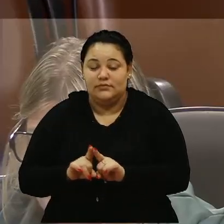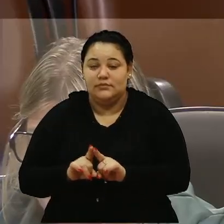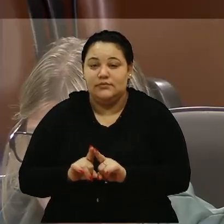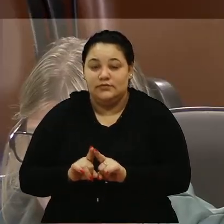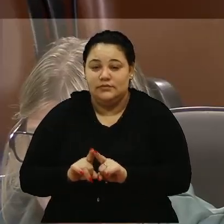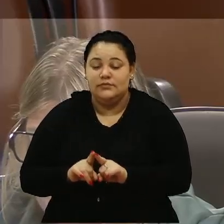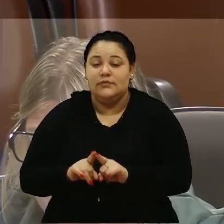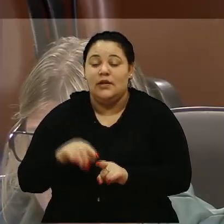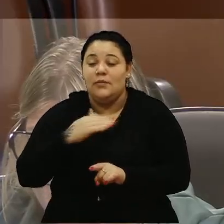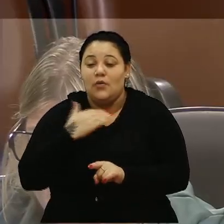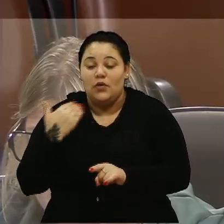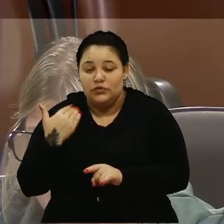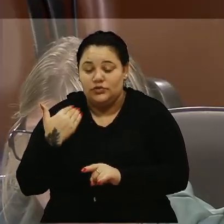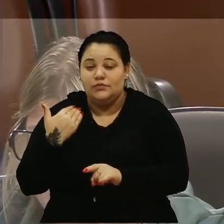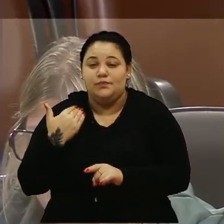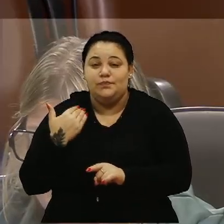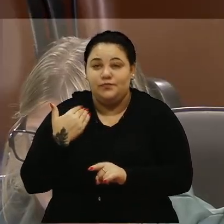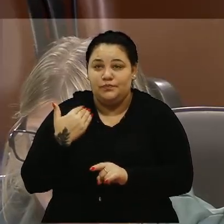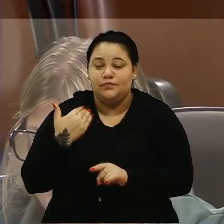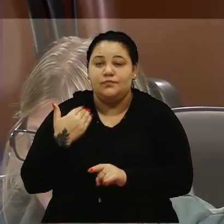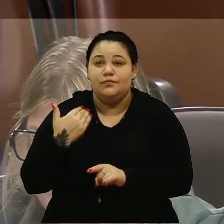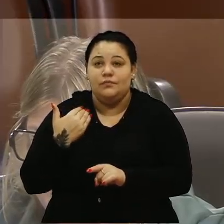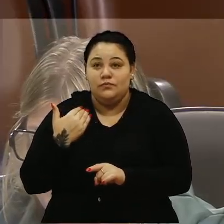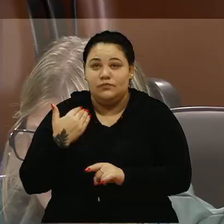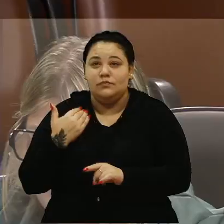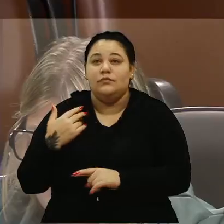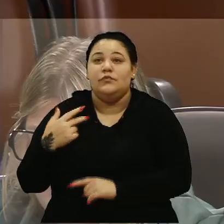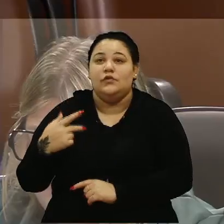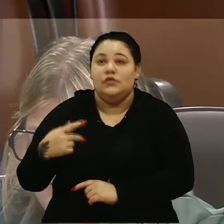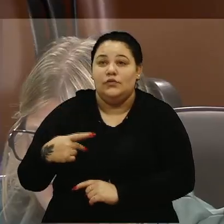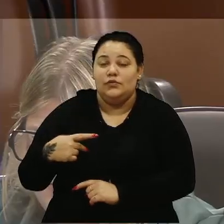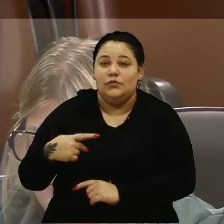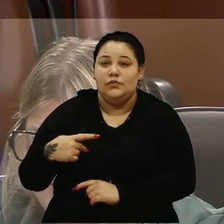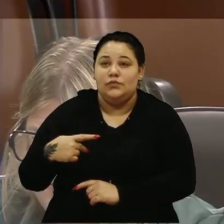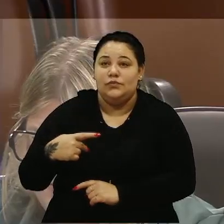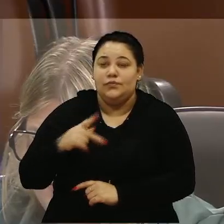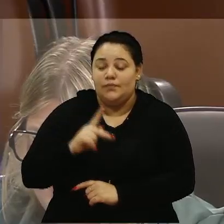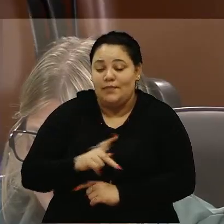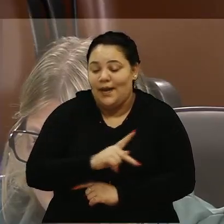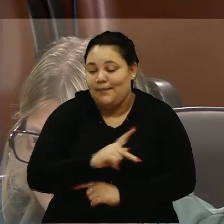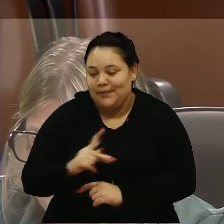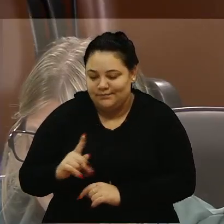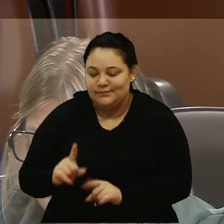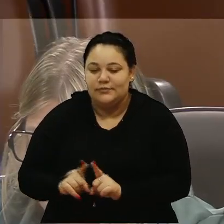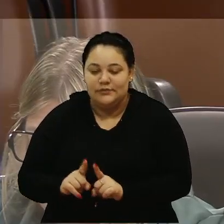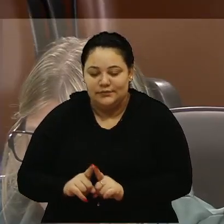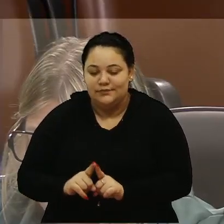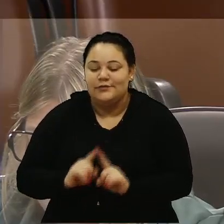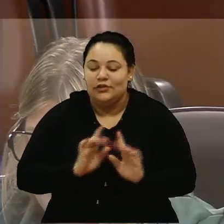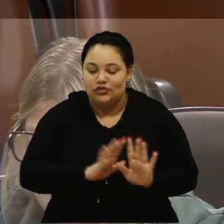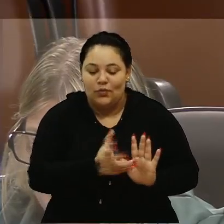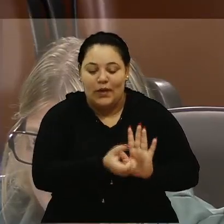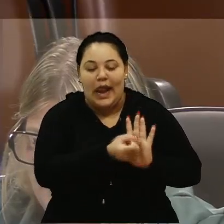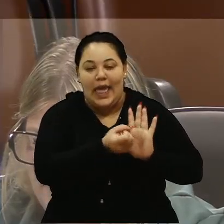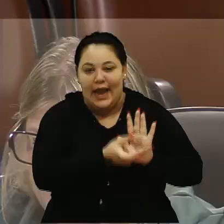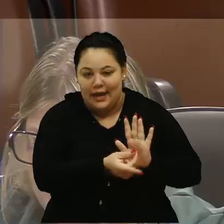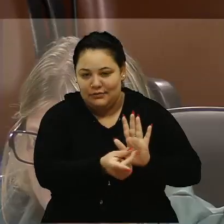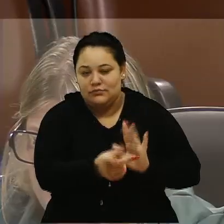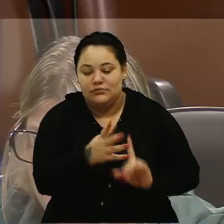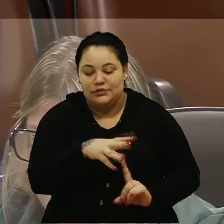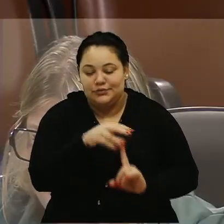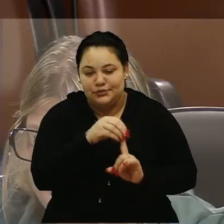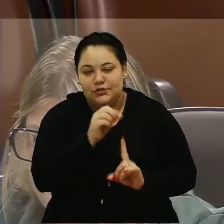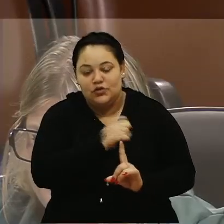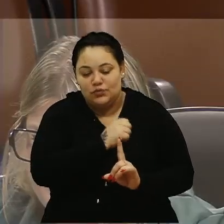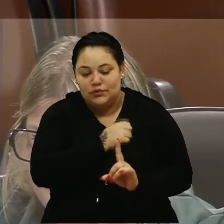Francisco, que deixou, né, e vai deixar um legado por muitas gerações, principalmente de